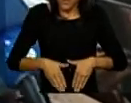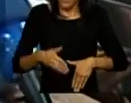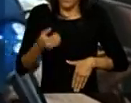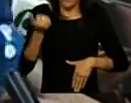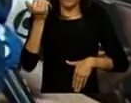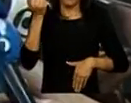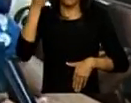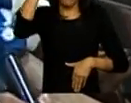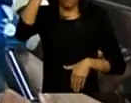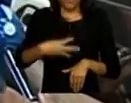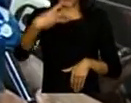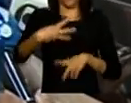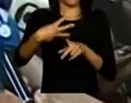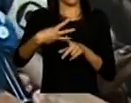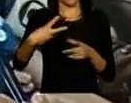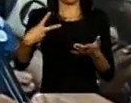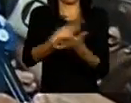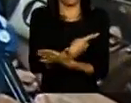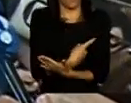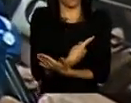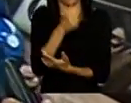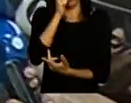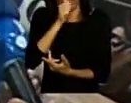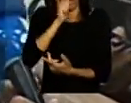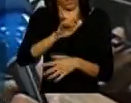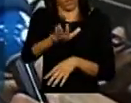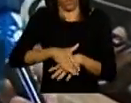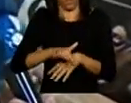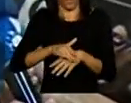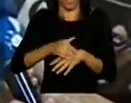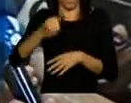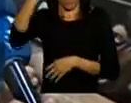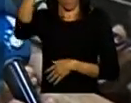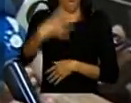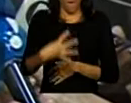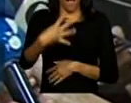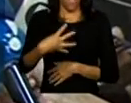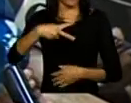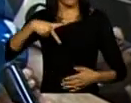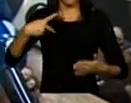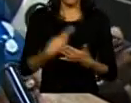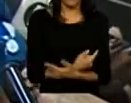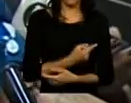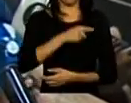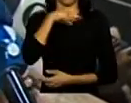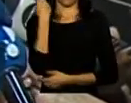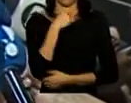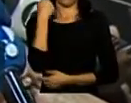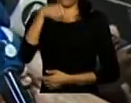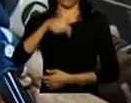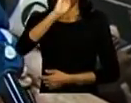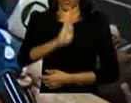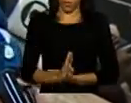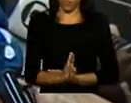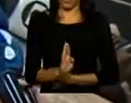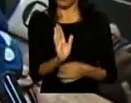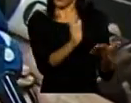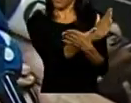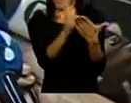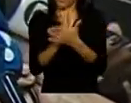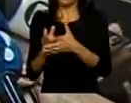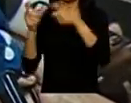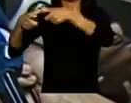mais comum no nosso país entre as mulheres a quarta causa de morte entre as mulheres no Brasil em